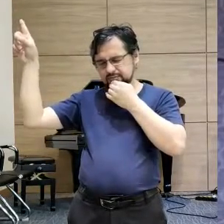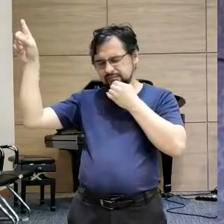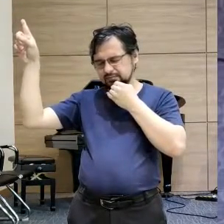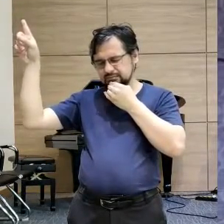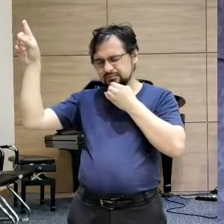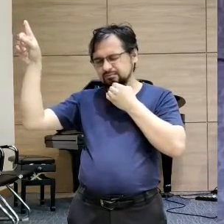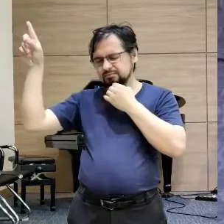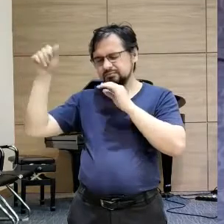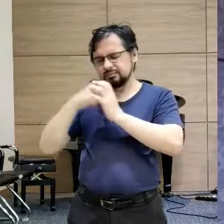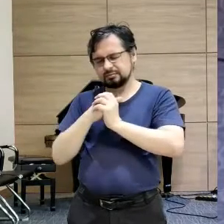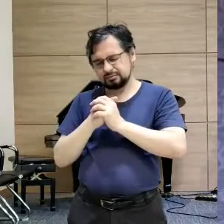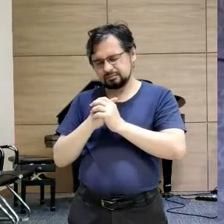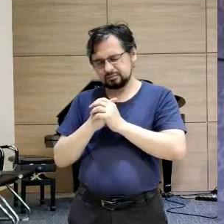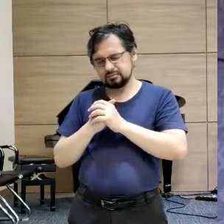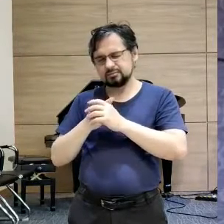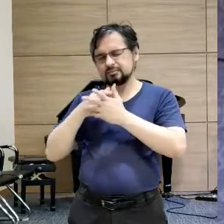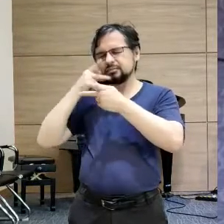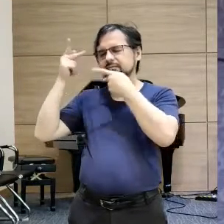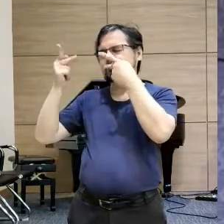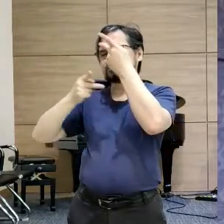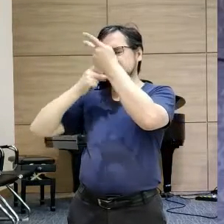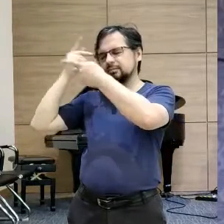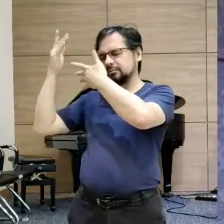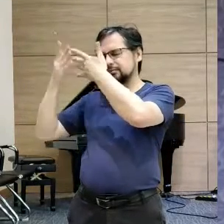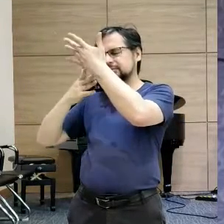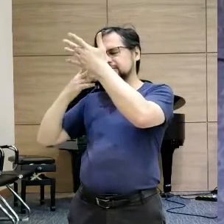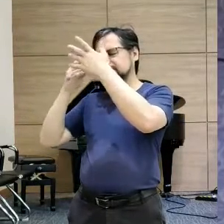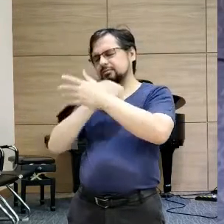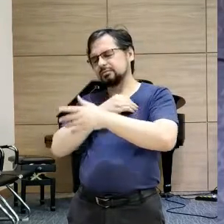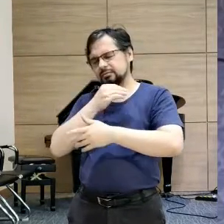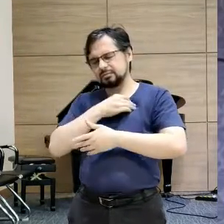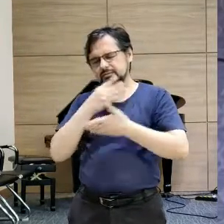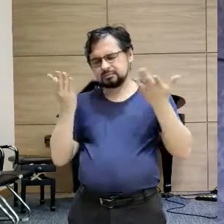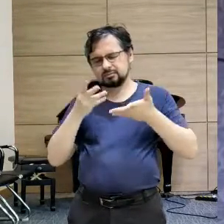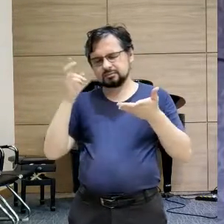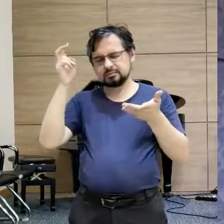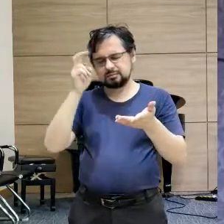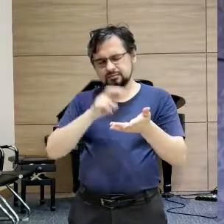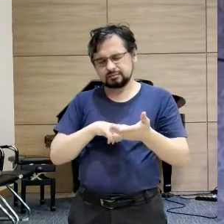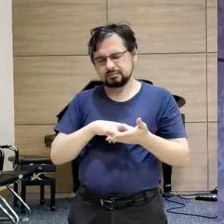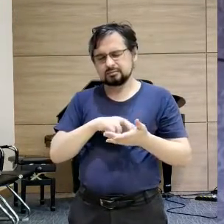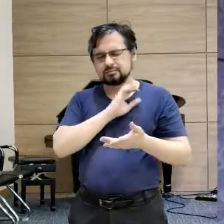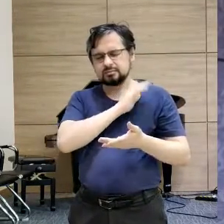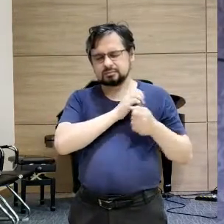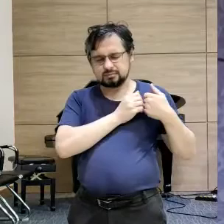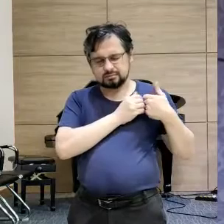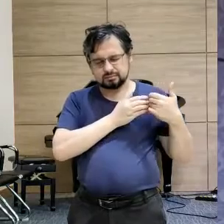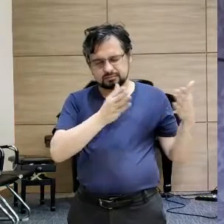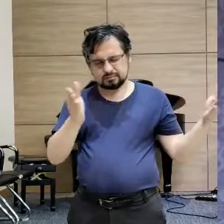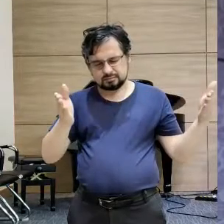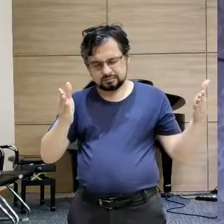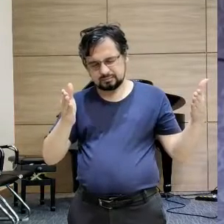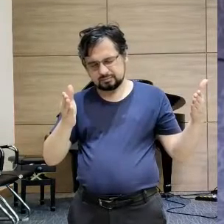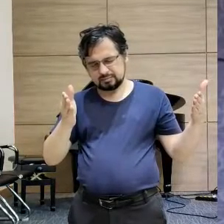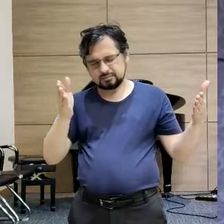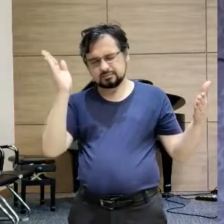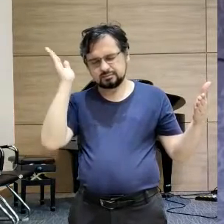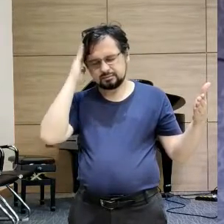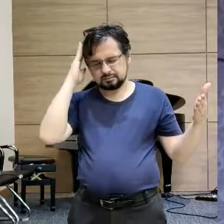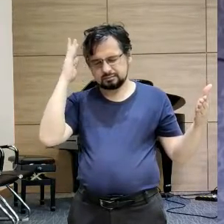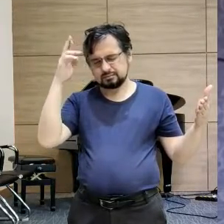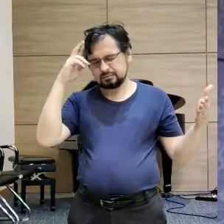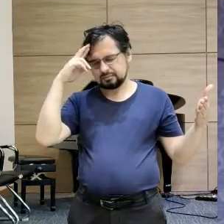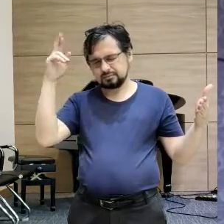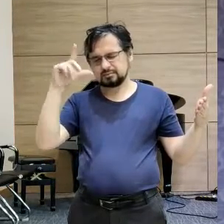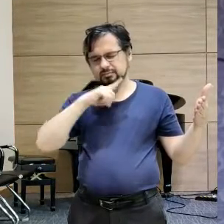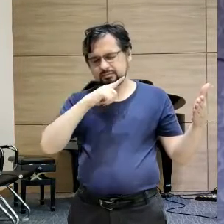ao Senhor, confessando os seus pecados. Pai, nessa manhã nós queremos abrir o nosso coração. E eu sei que tem irmãos aqui